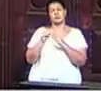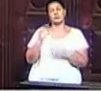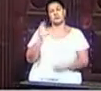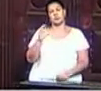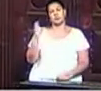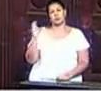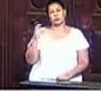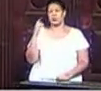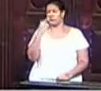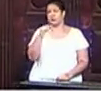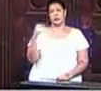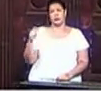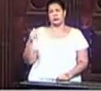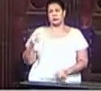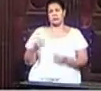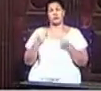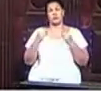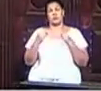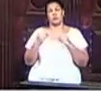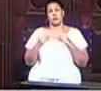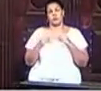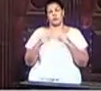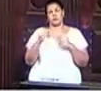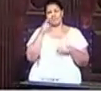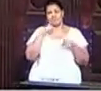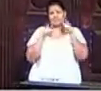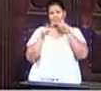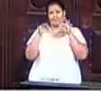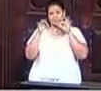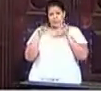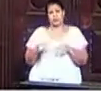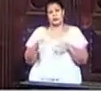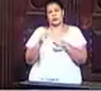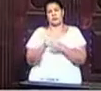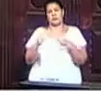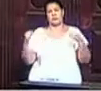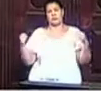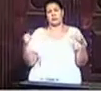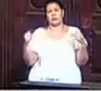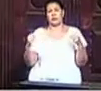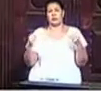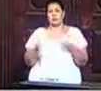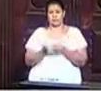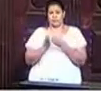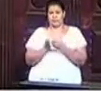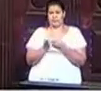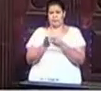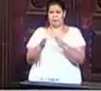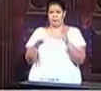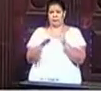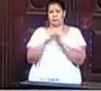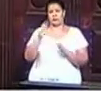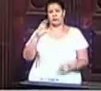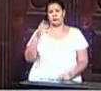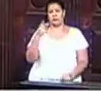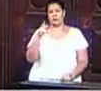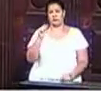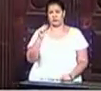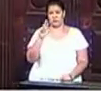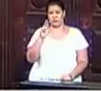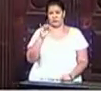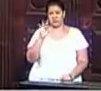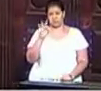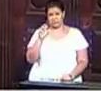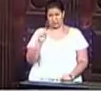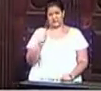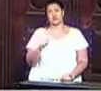do governo do estado, a garantia que vai haver uma ampliação da estação de Charitas por conta da inauguração da